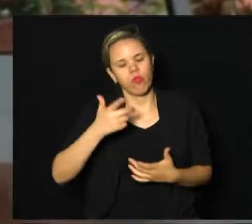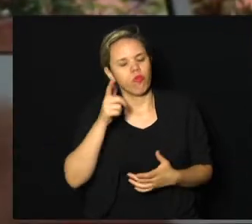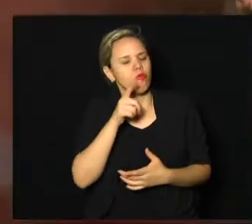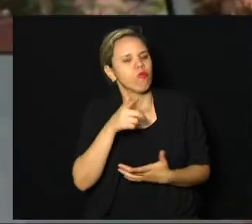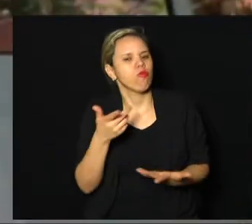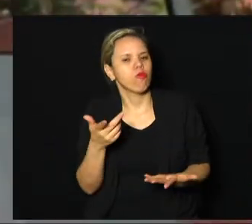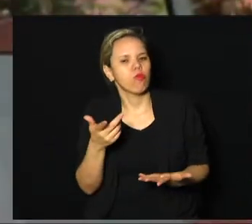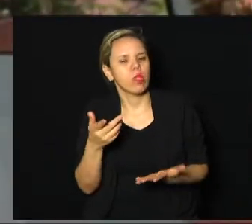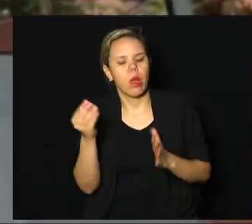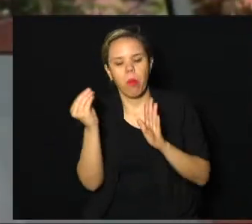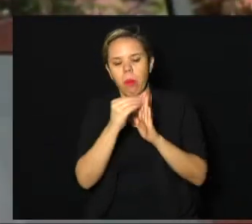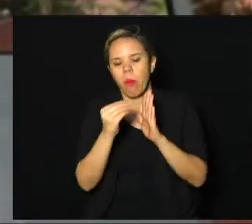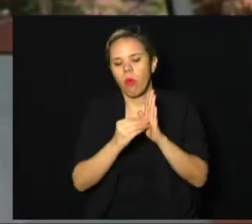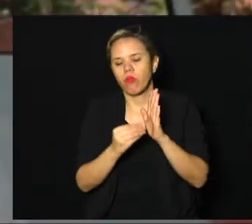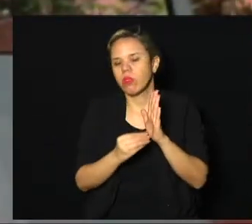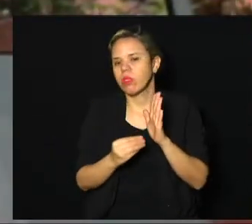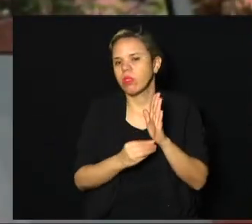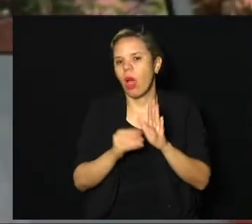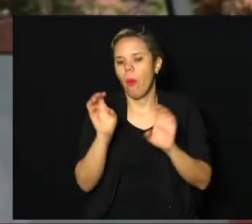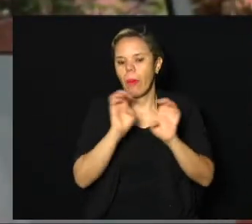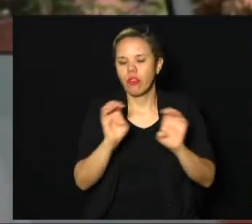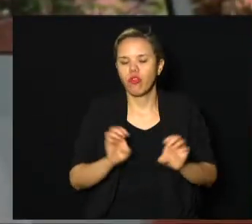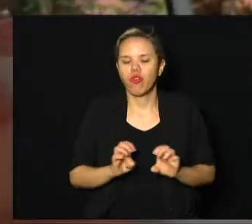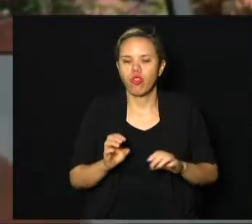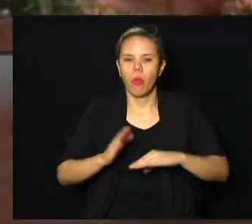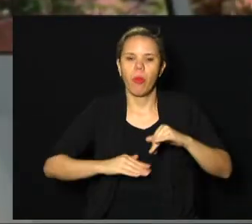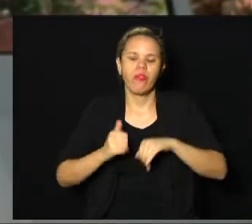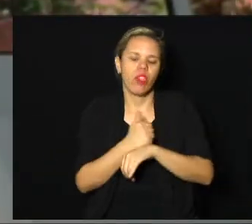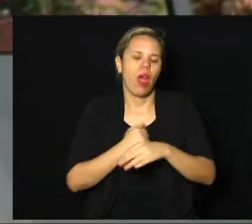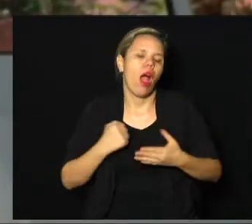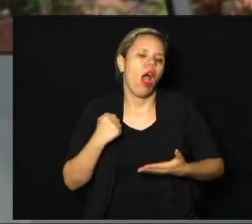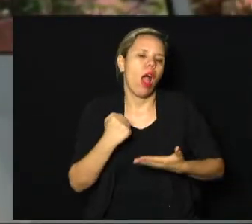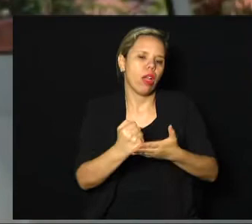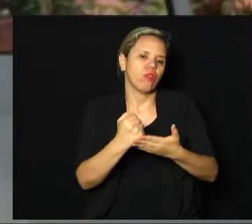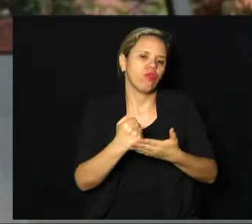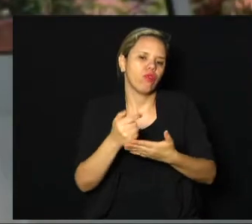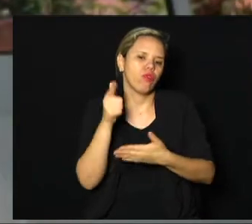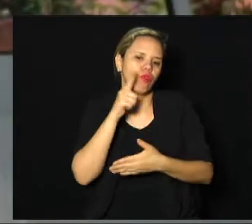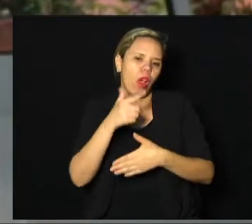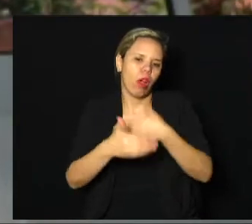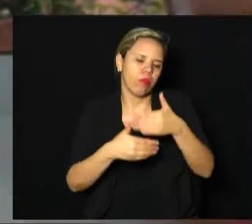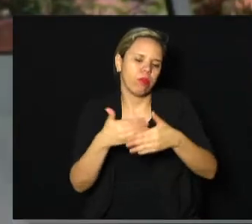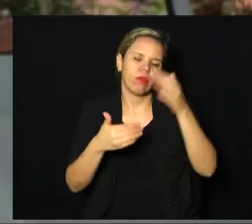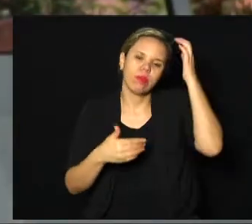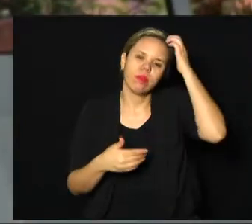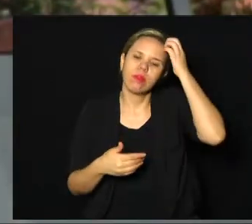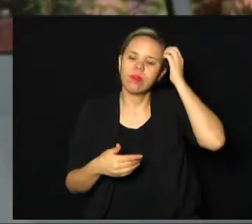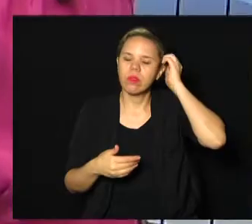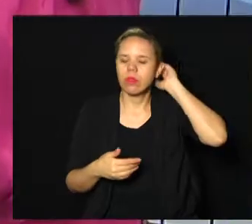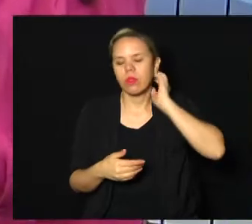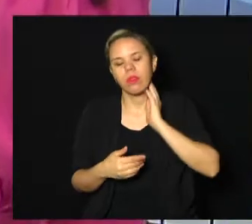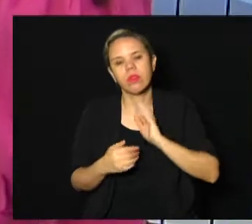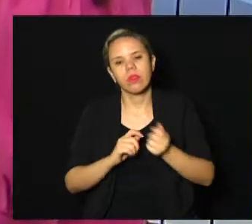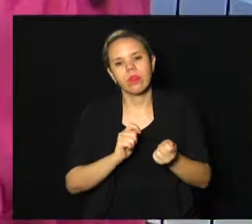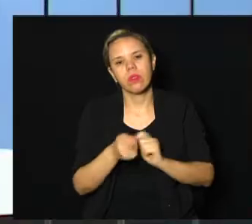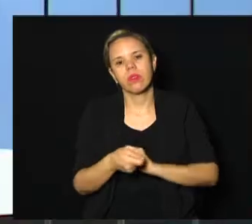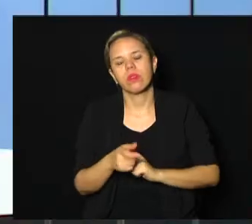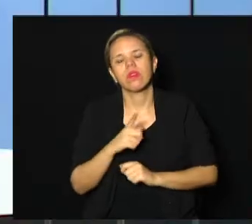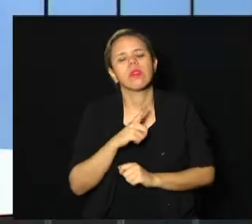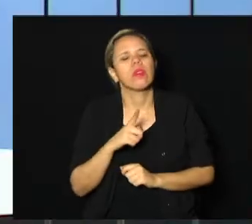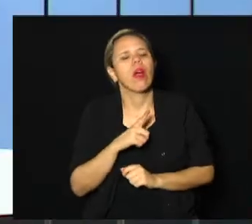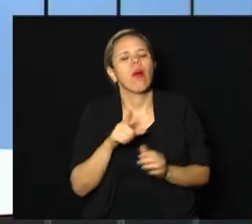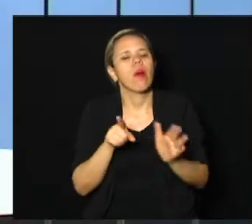tentar montar uma estrutura com profissionais que possam ajudar nesse processo. Né? Essa reabilitação. Doutor,